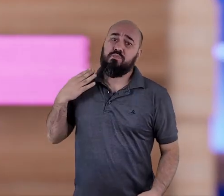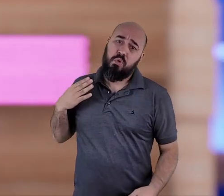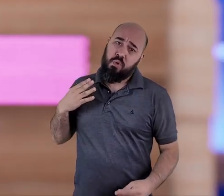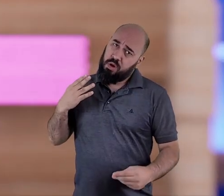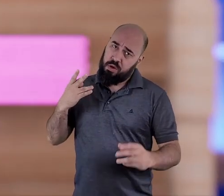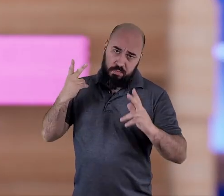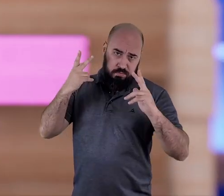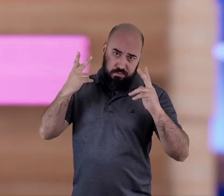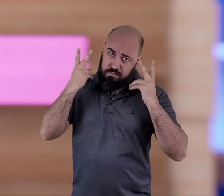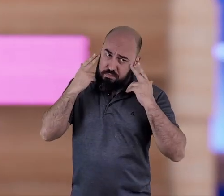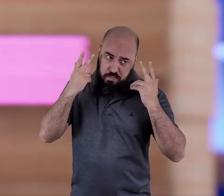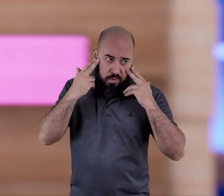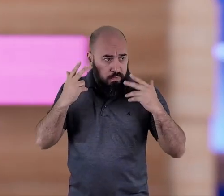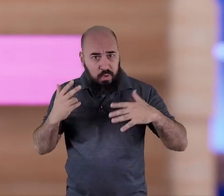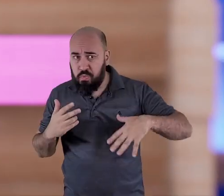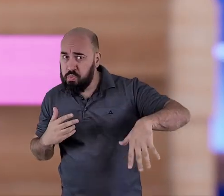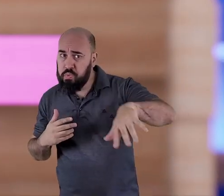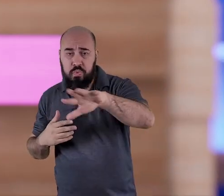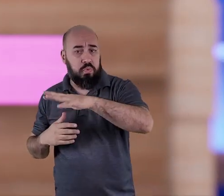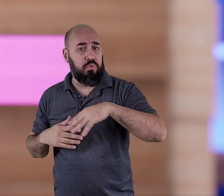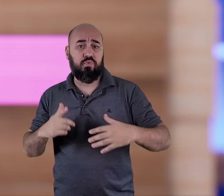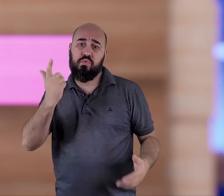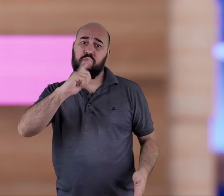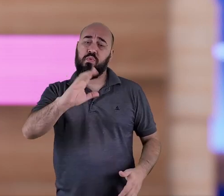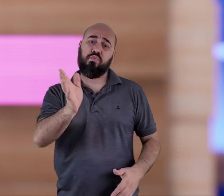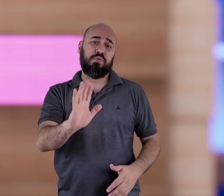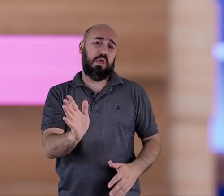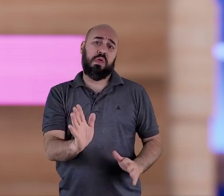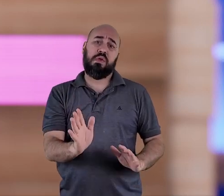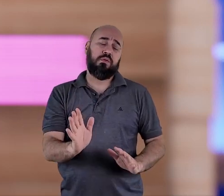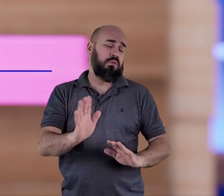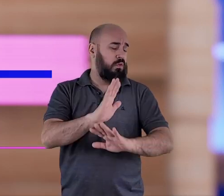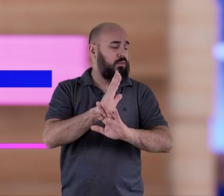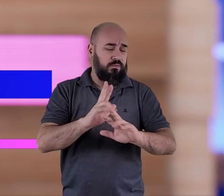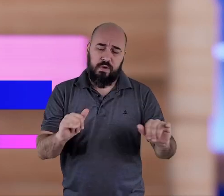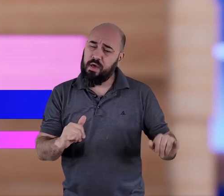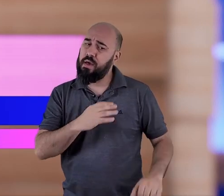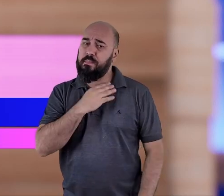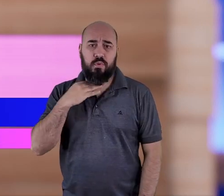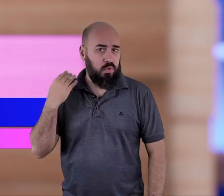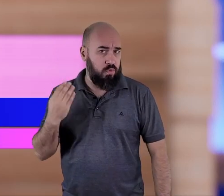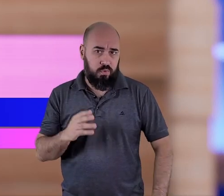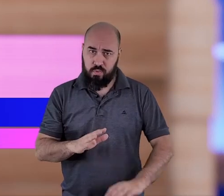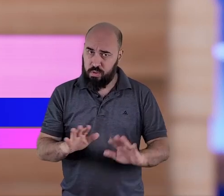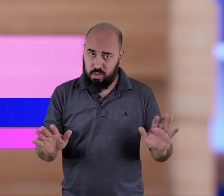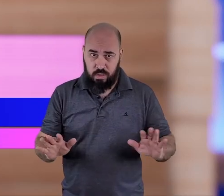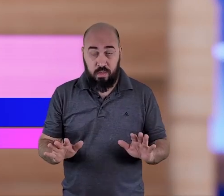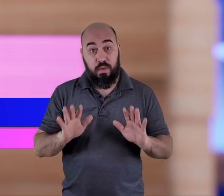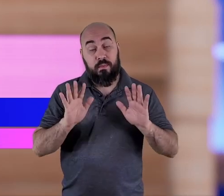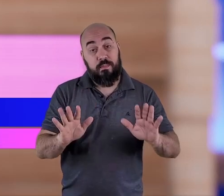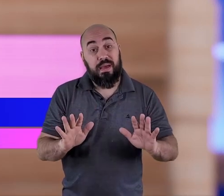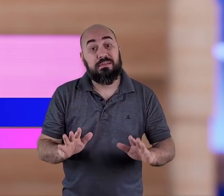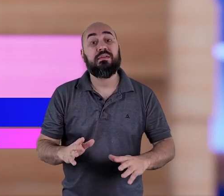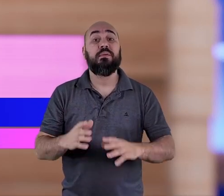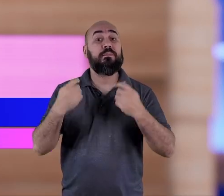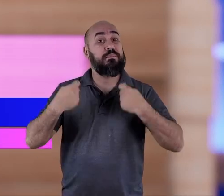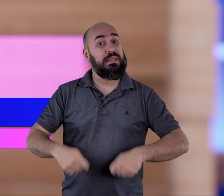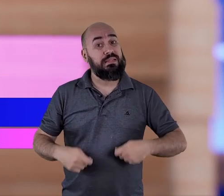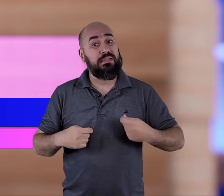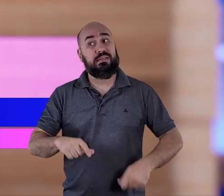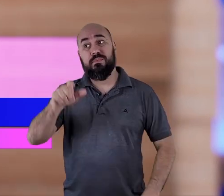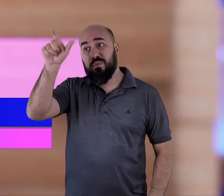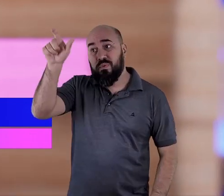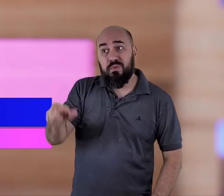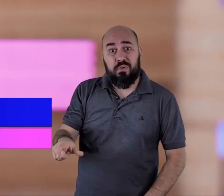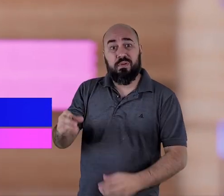nós mesmos não há nenhuma solução nem saída. Precisamos de alguém que nos liberte.